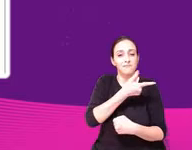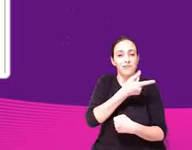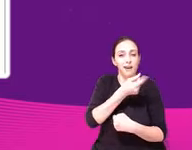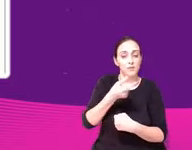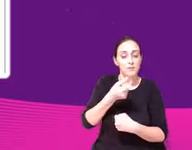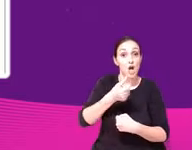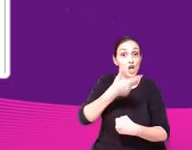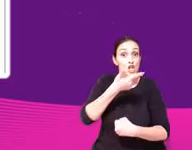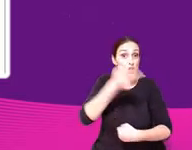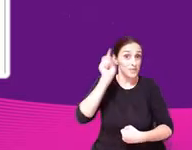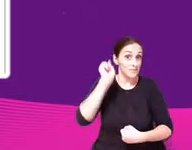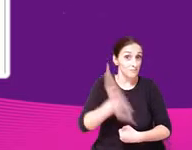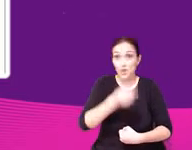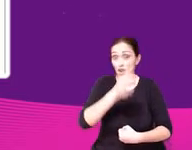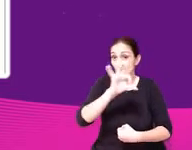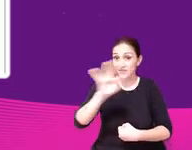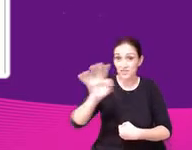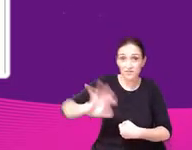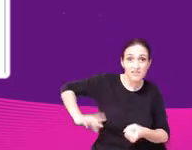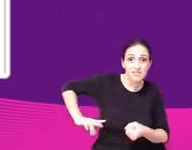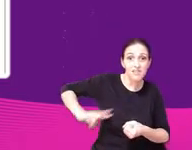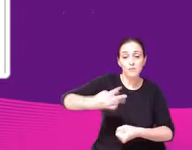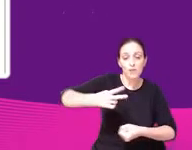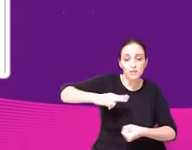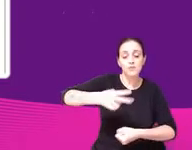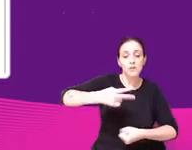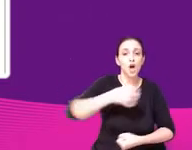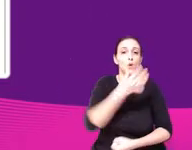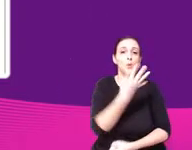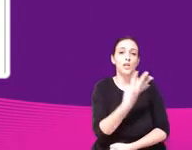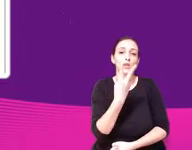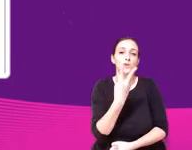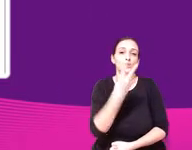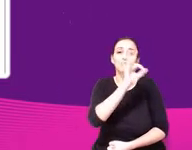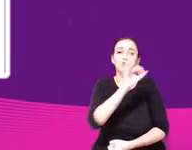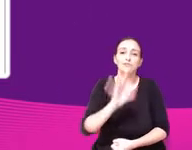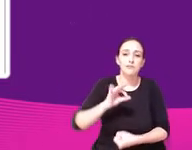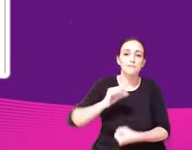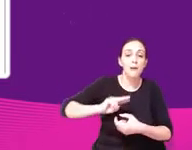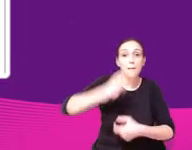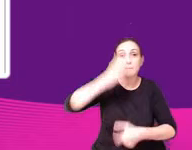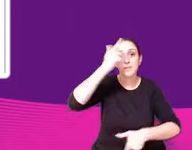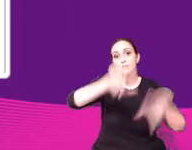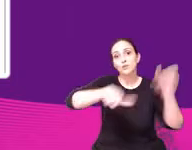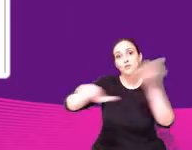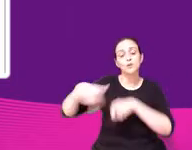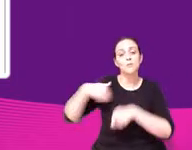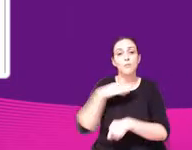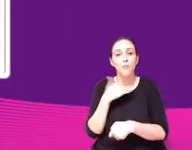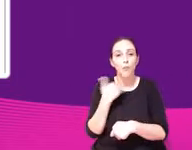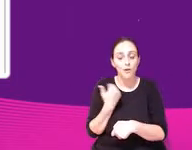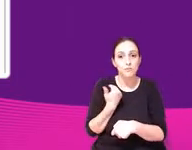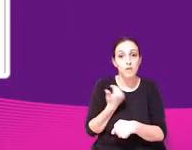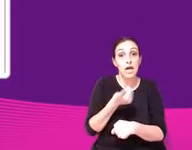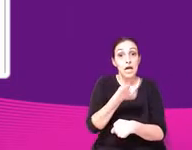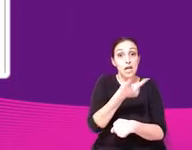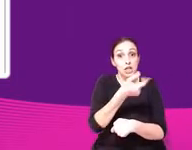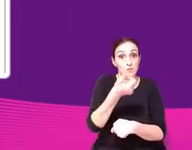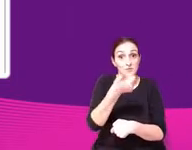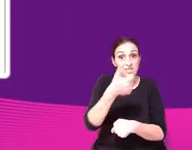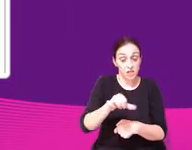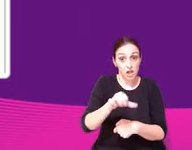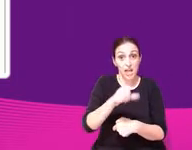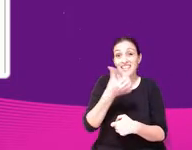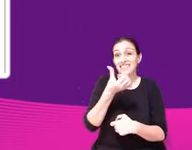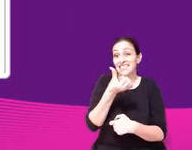2.900 transplantes naquele ano, 42% com doador falecido. E em 2019, chegamos a quase 6.300